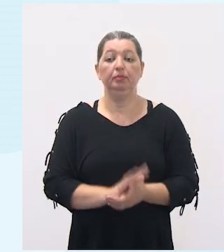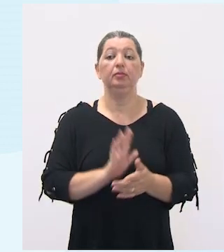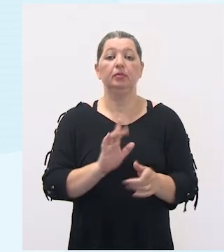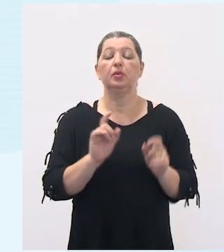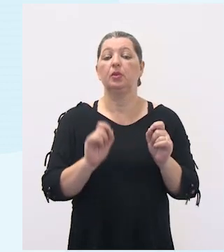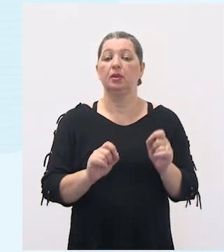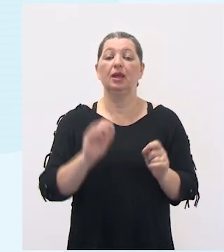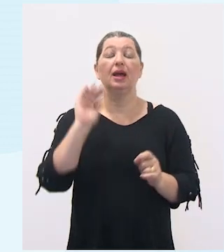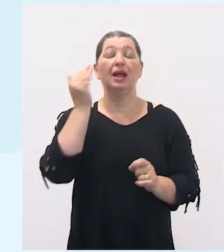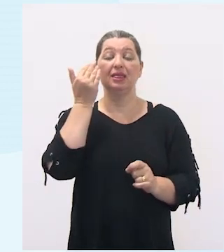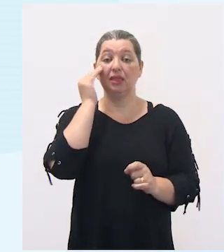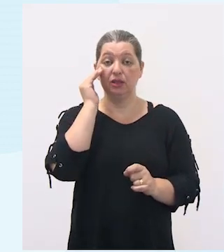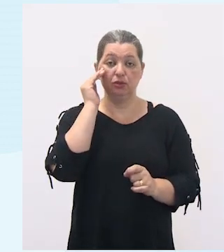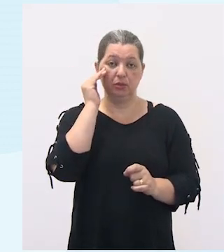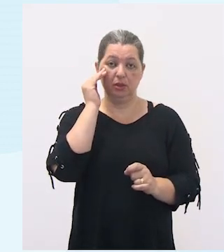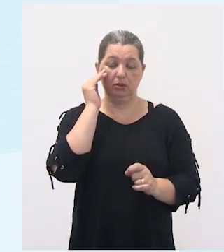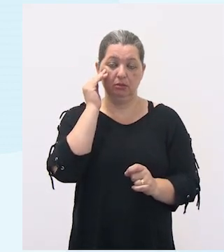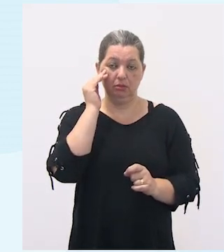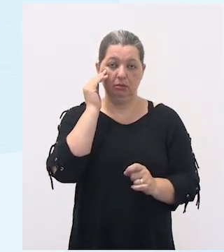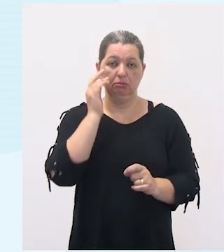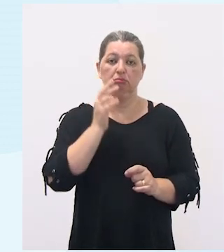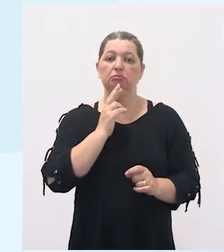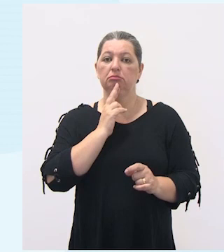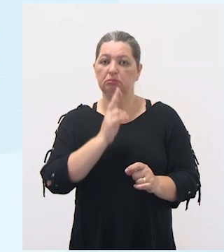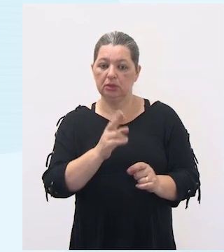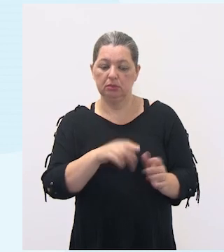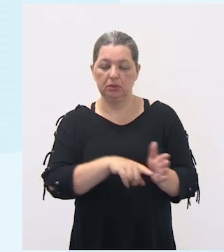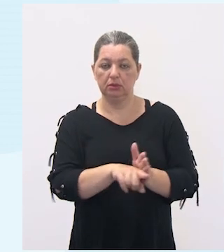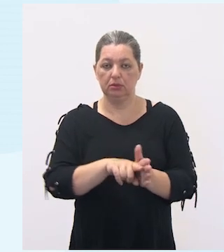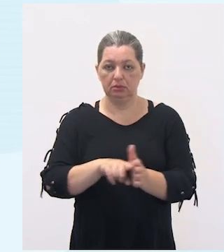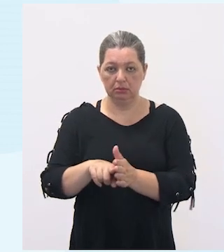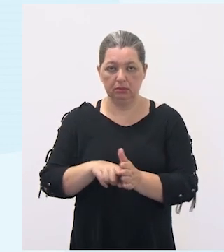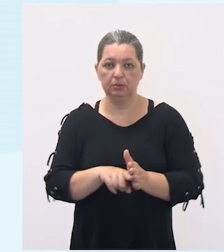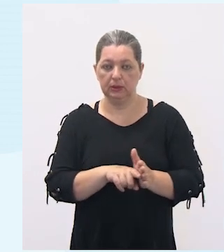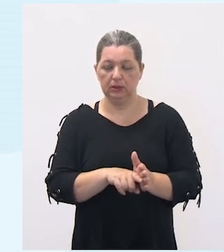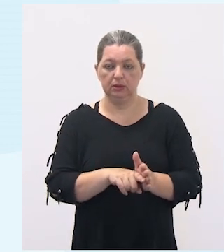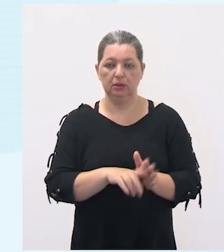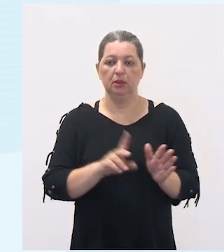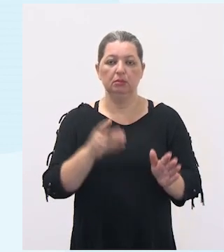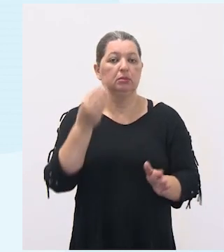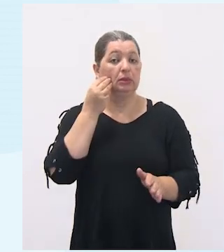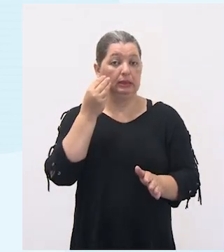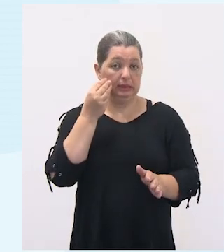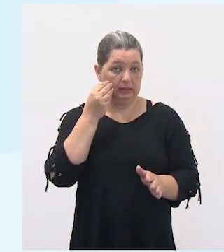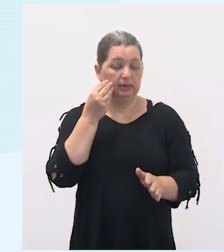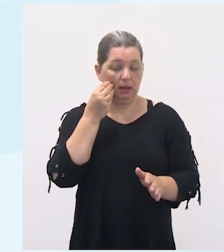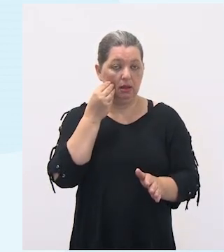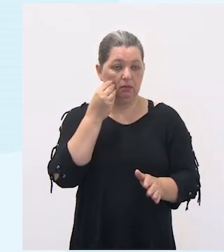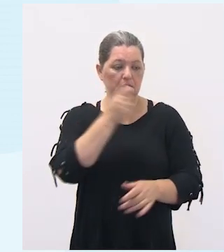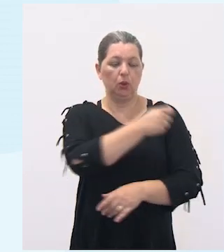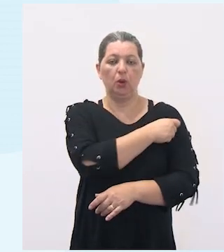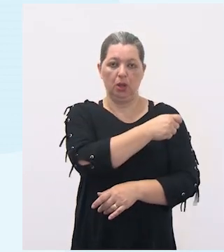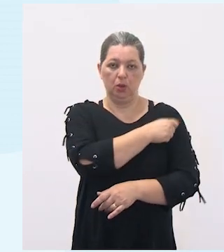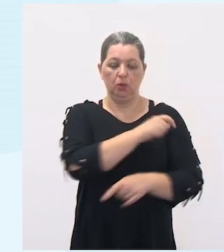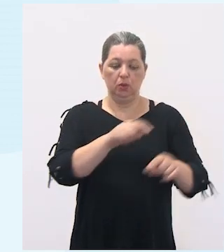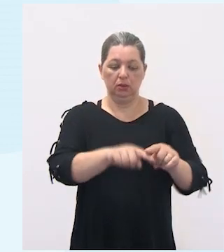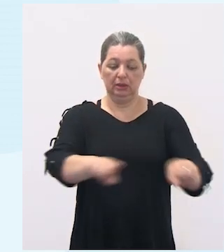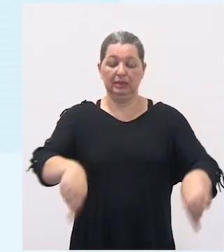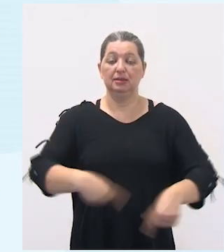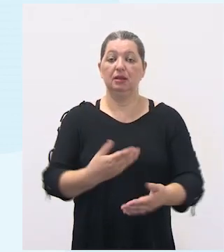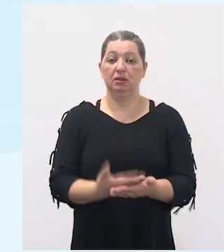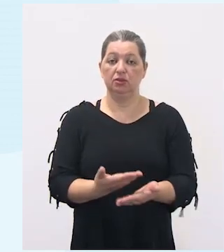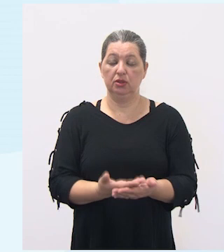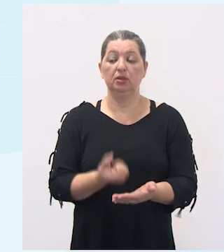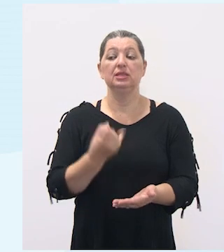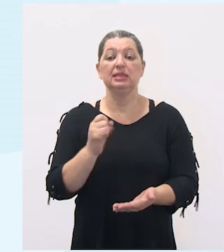ao entendimento do uso dos dados da avaliação. Então, eu vou fazer essa atestagem com meus alunos lá na minha sala de aula, se